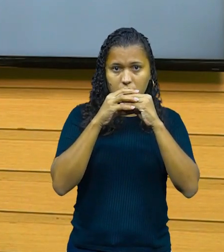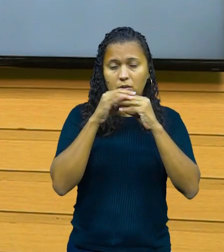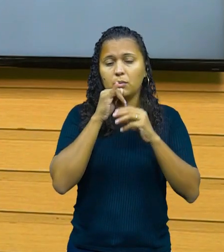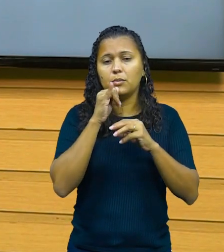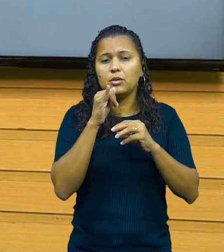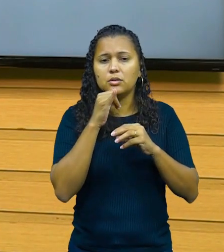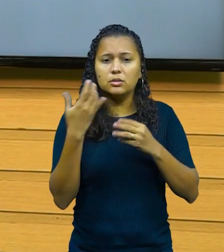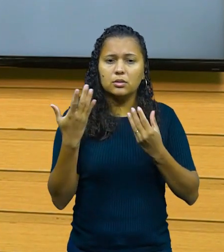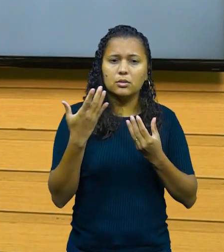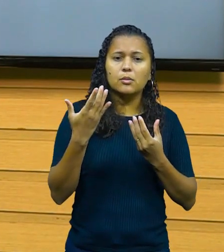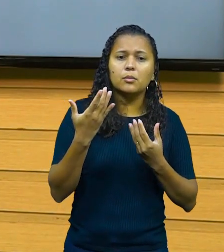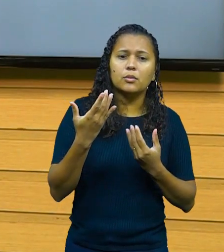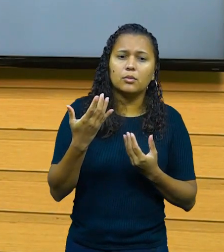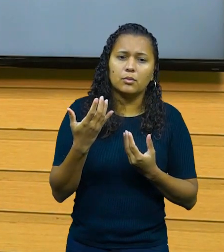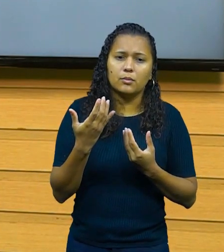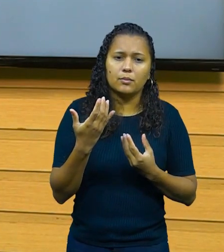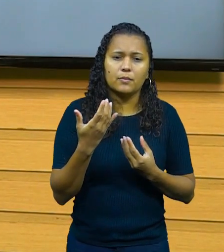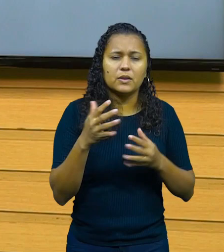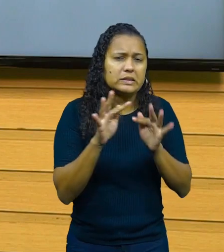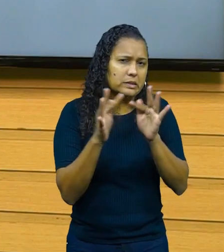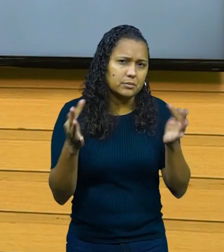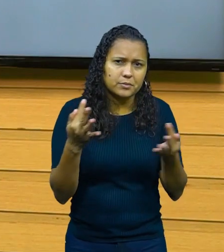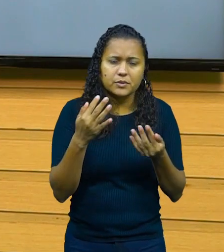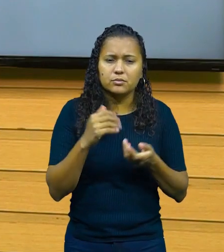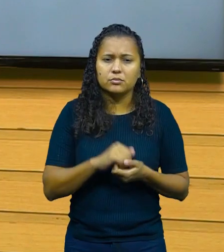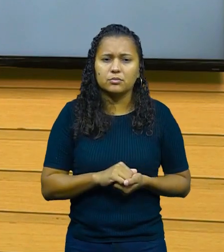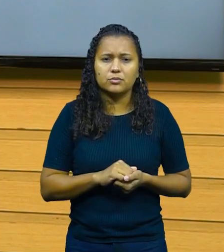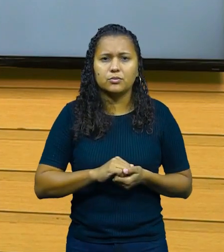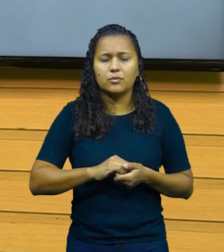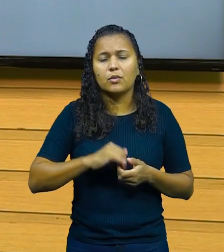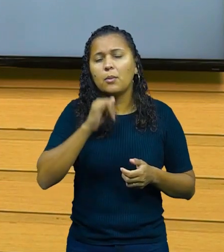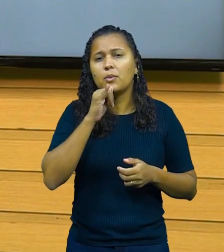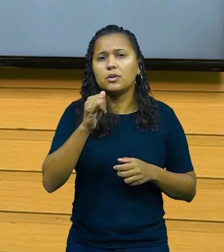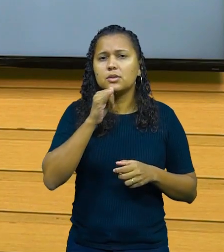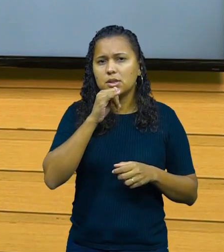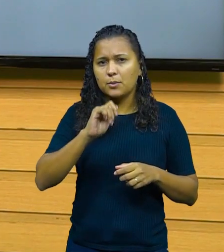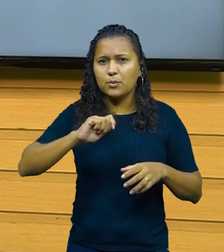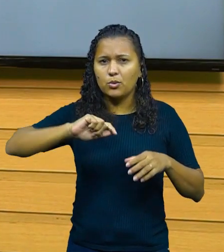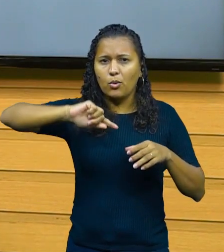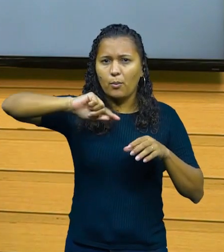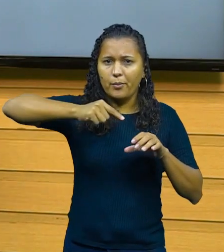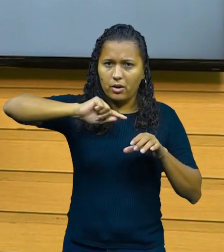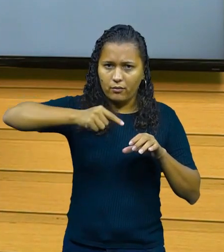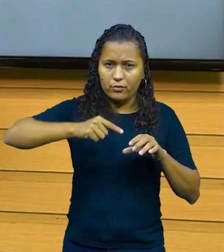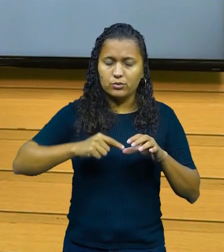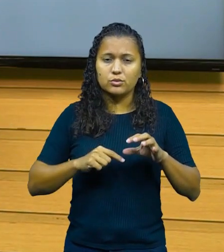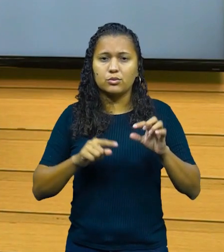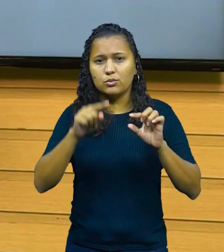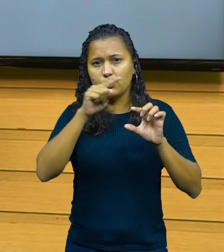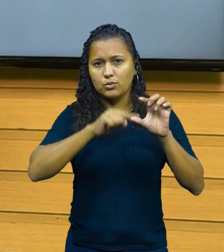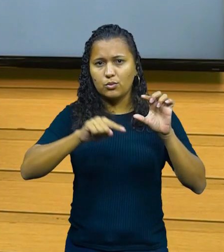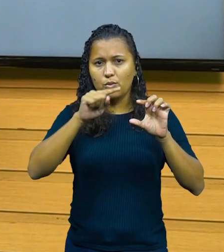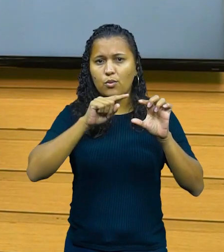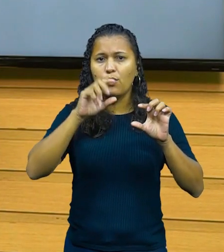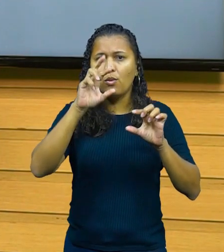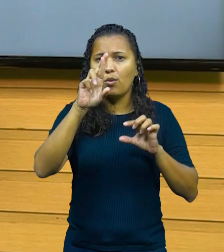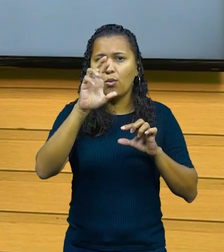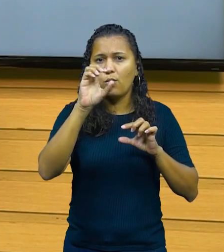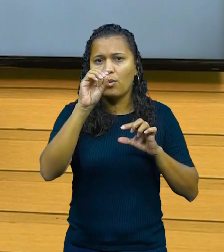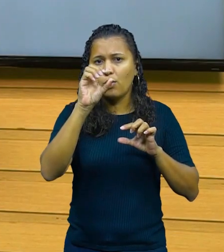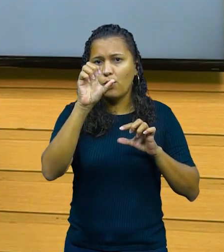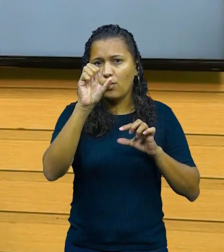por exemplo, a gente fala de um componente simples, como um conjunto parafuso e rosca. Então, se você tiver ali um grau